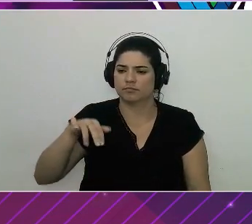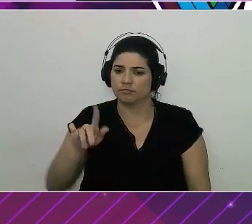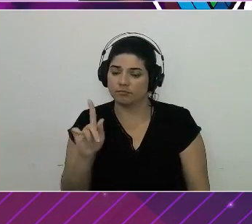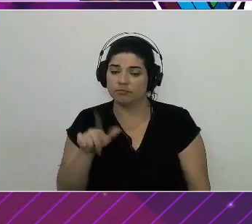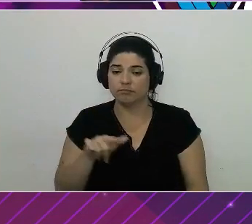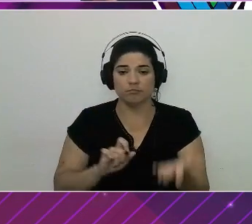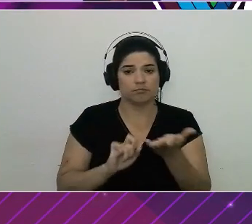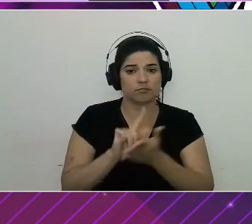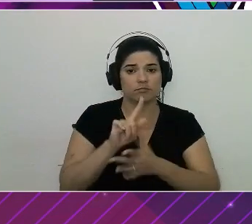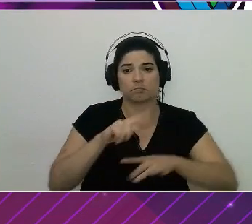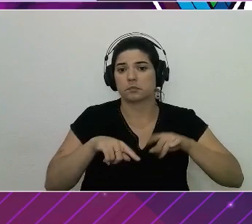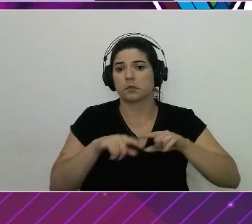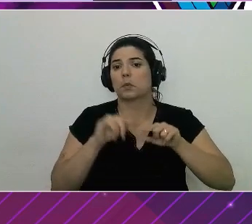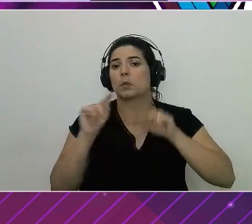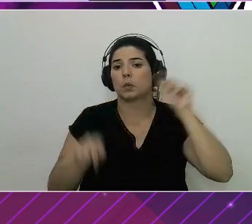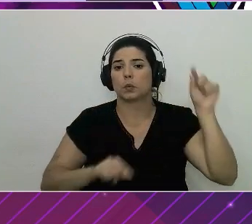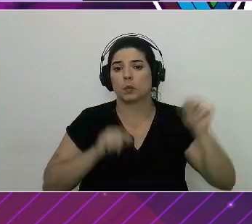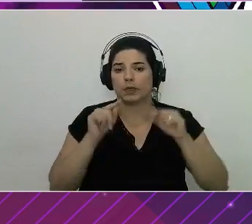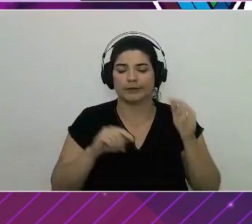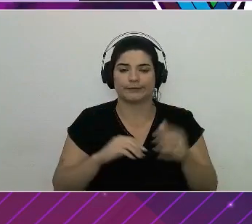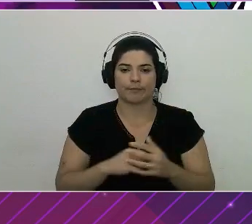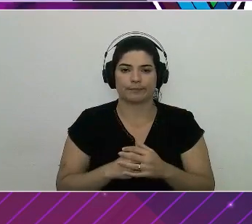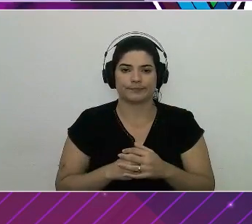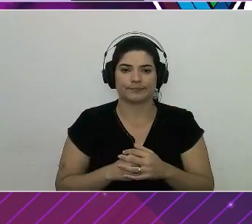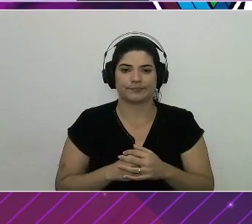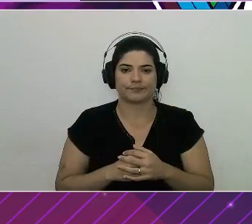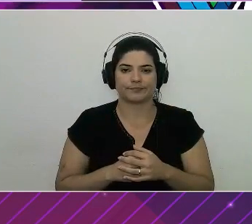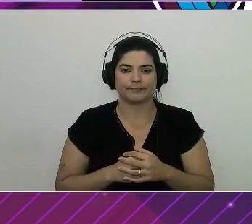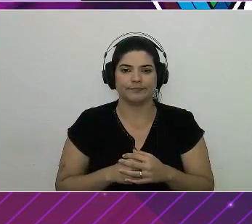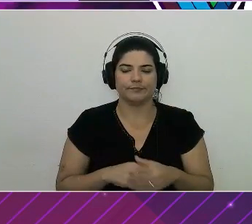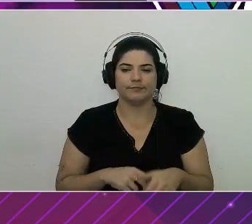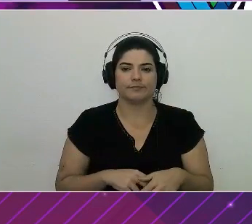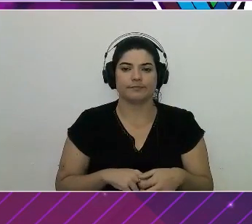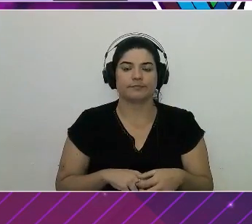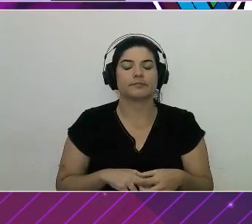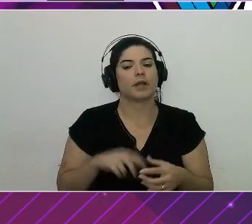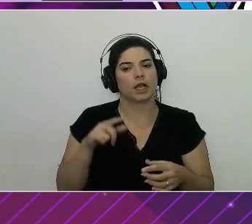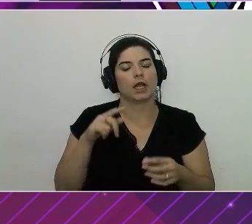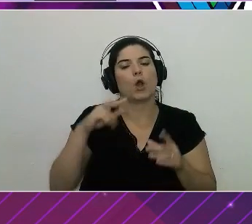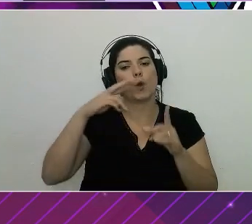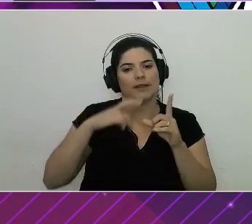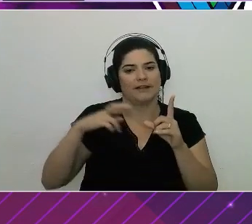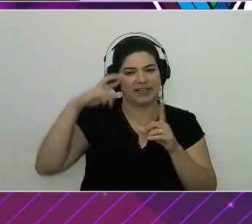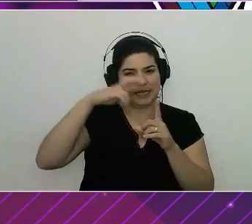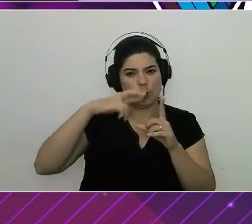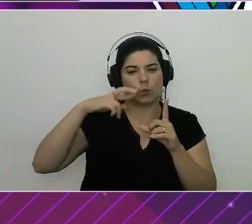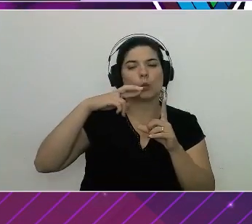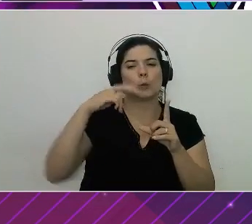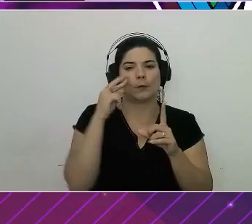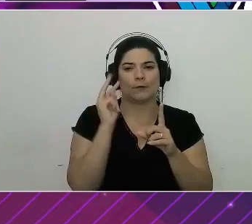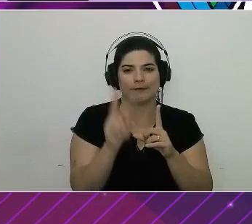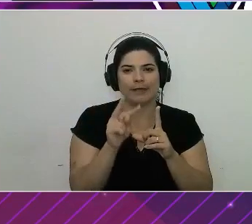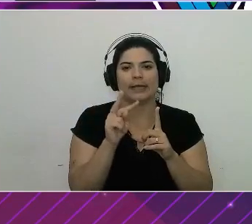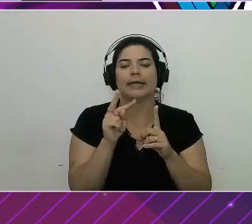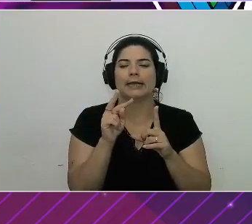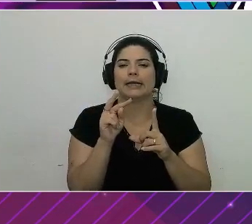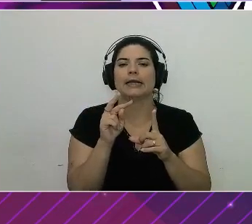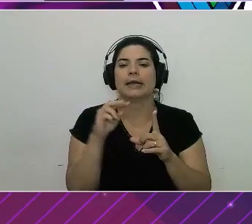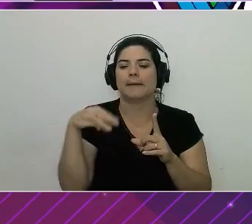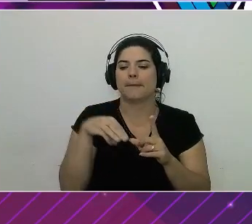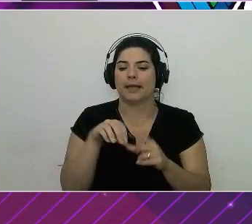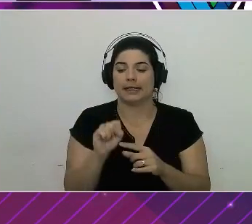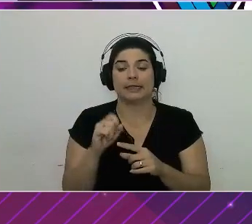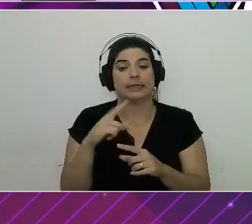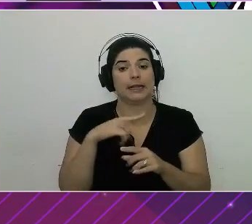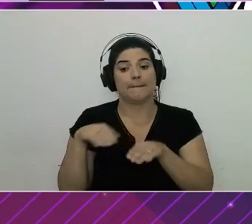seja. E para essa observabilidade de microserviços, tem um padrão muito utilizado hoje em dia,